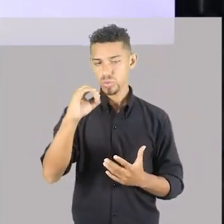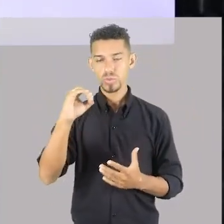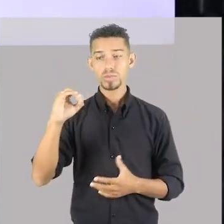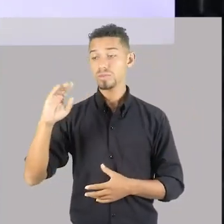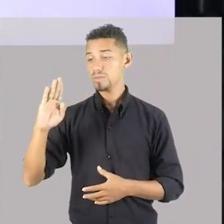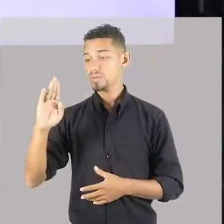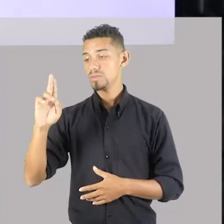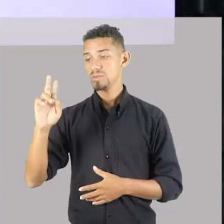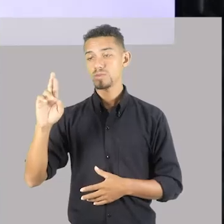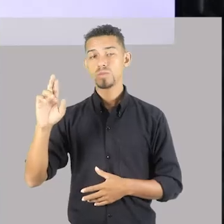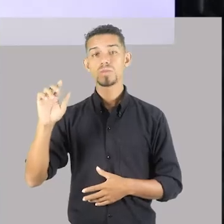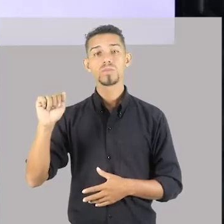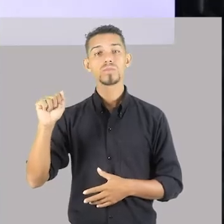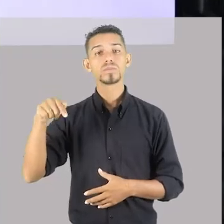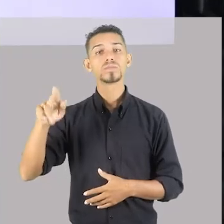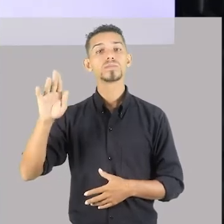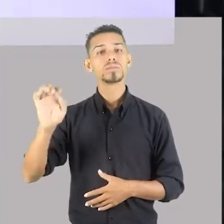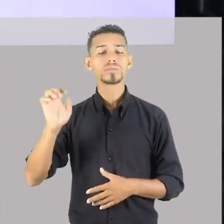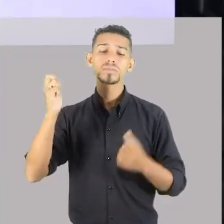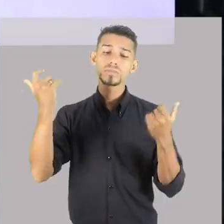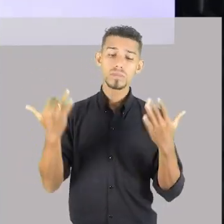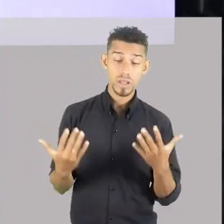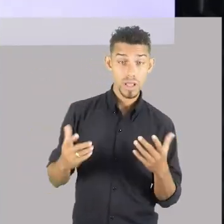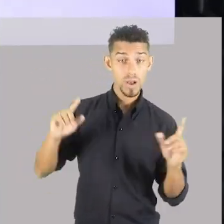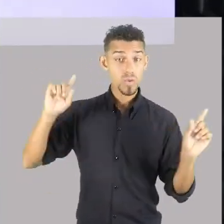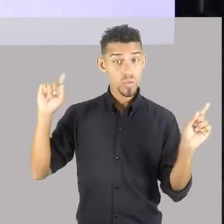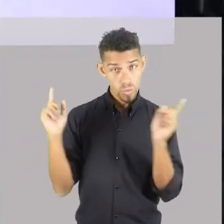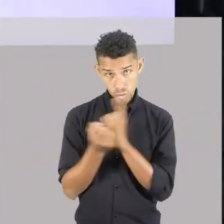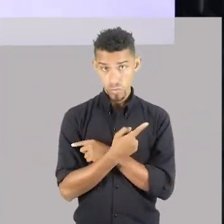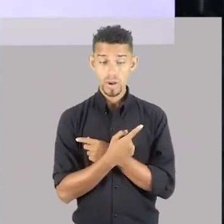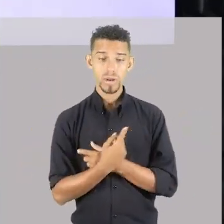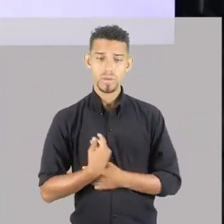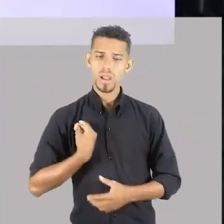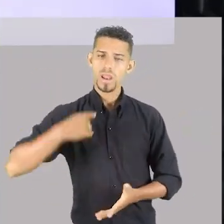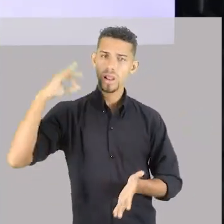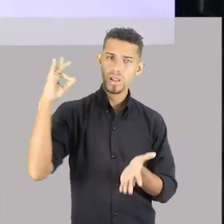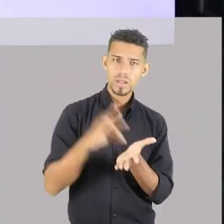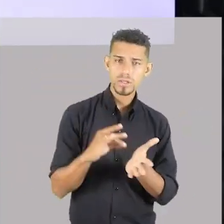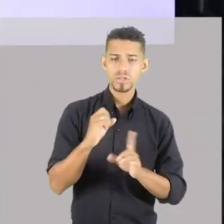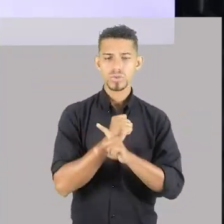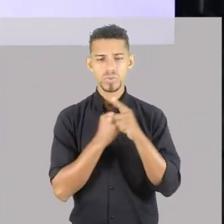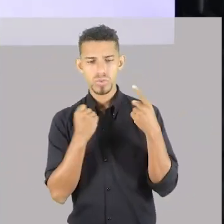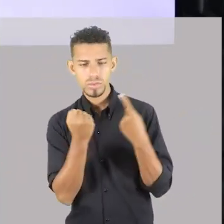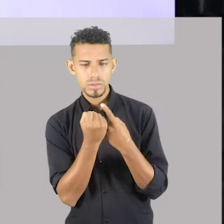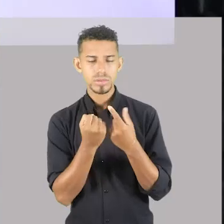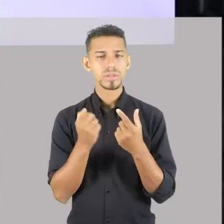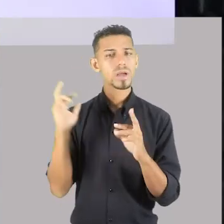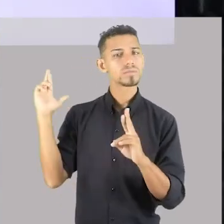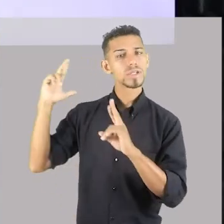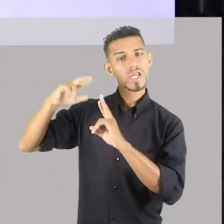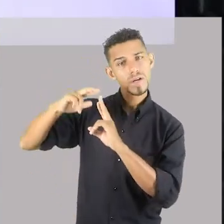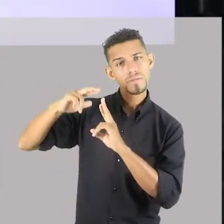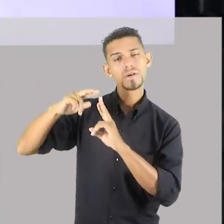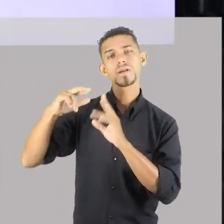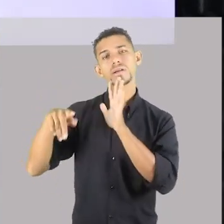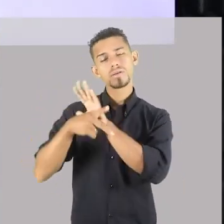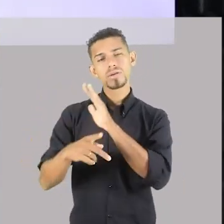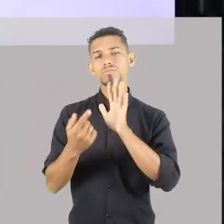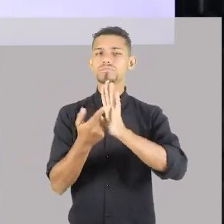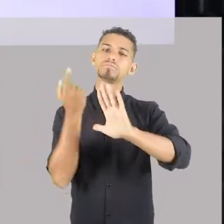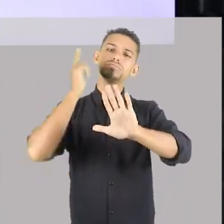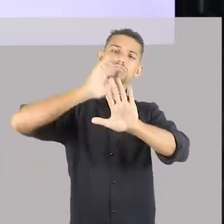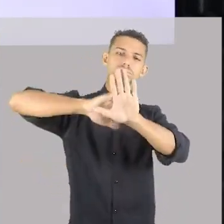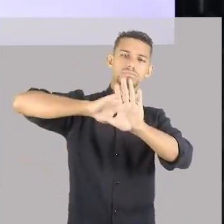uma realidade social, certo? Que está representado aqui em referências